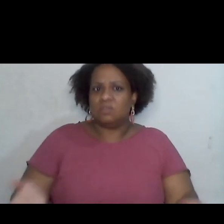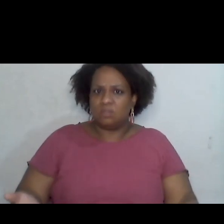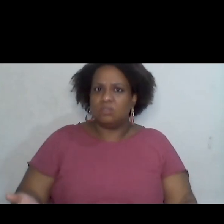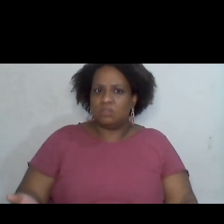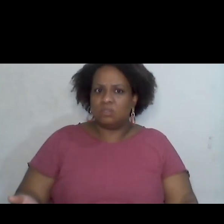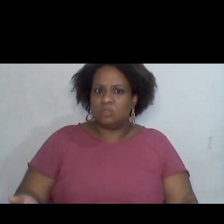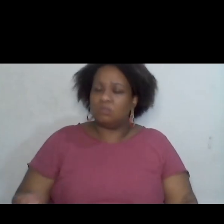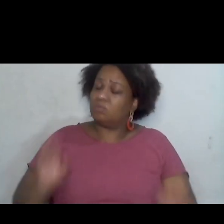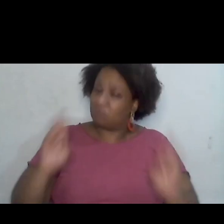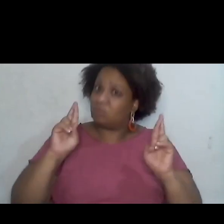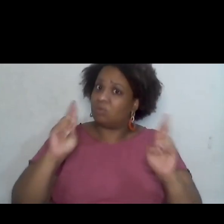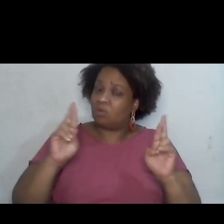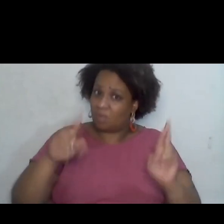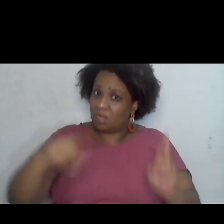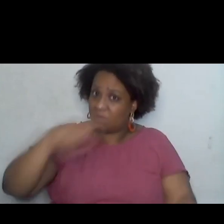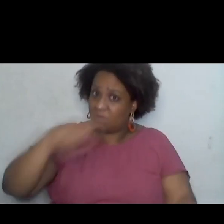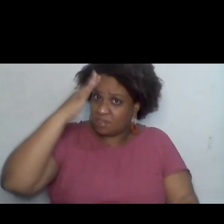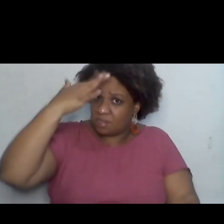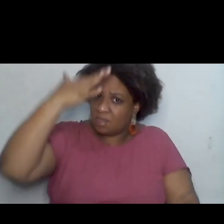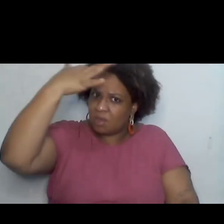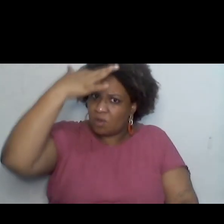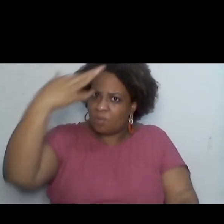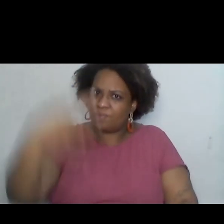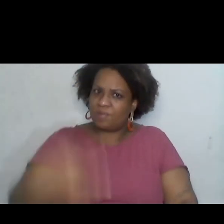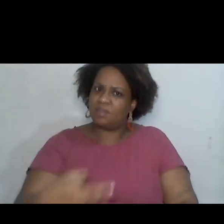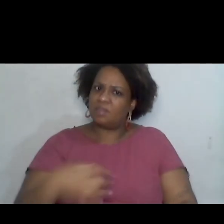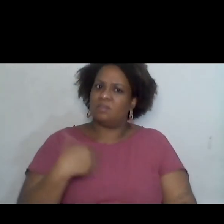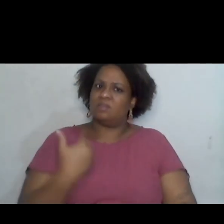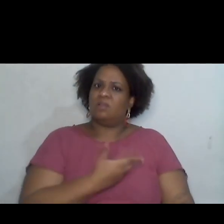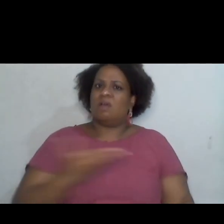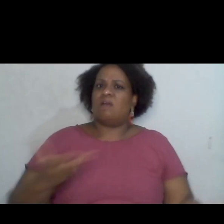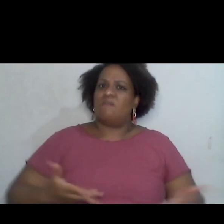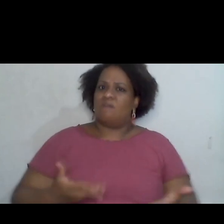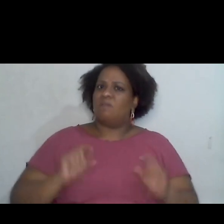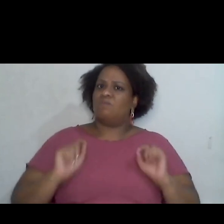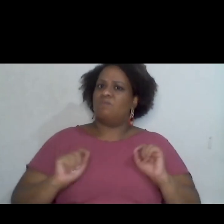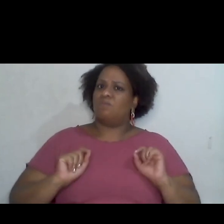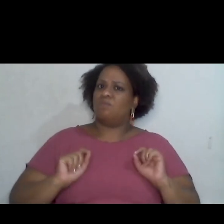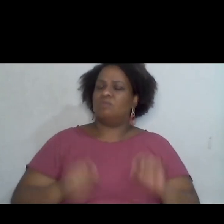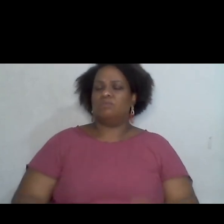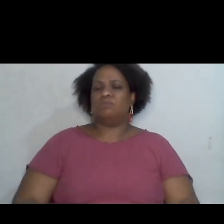que realmente haja essa compreensão, porque nós estamos fazendo justamente nesse sentido.